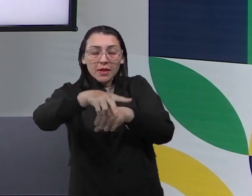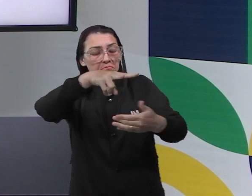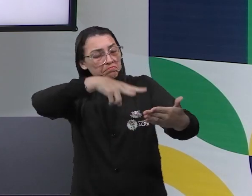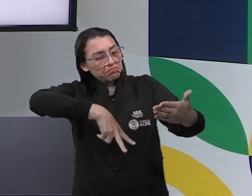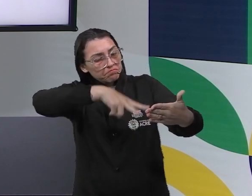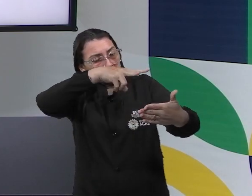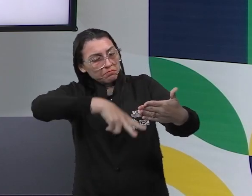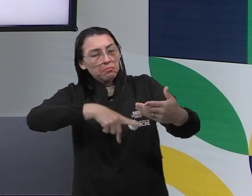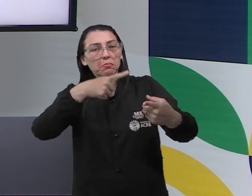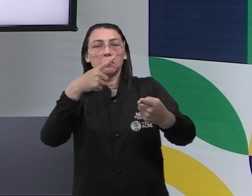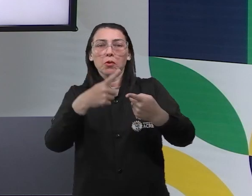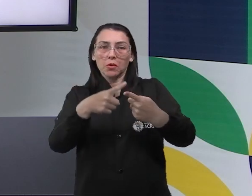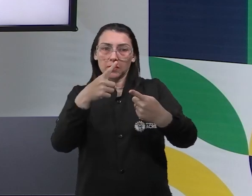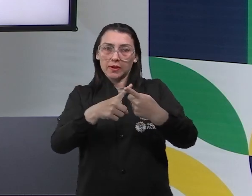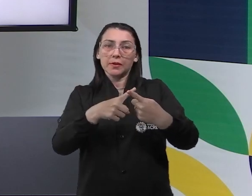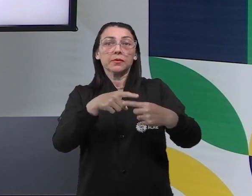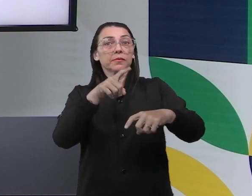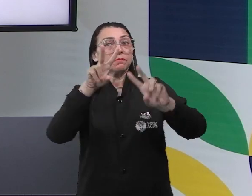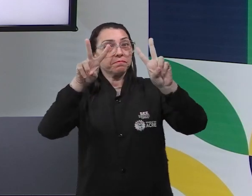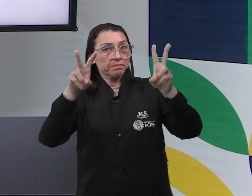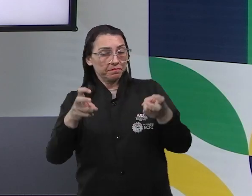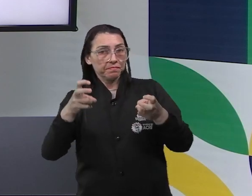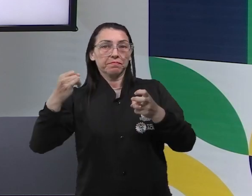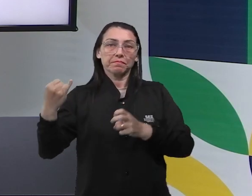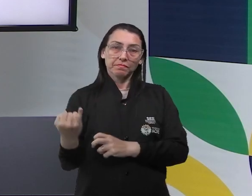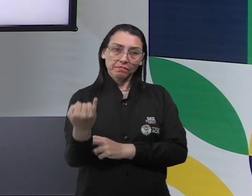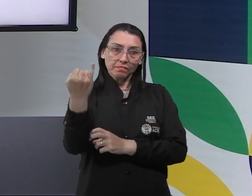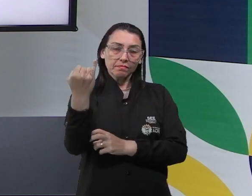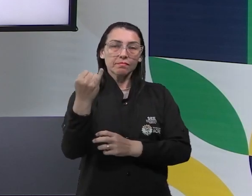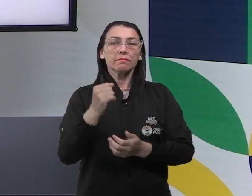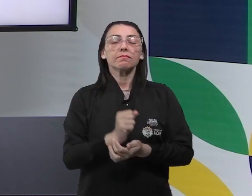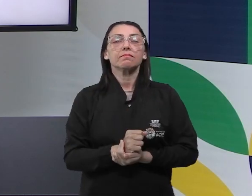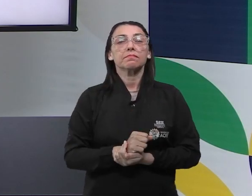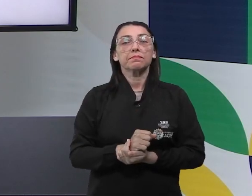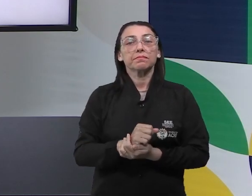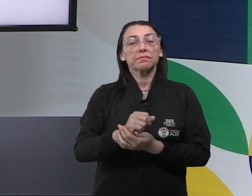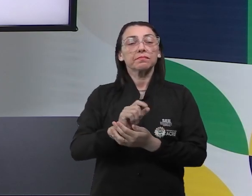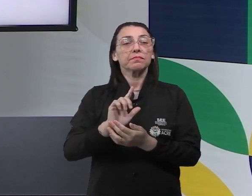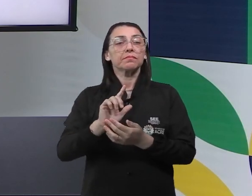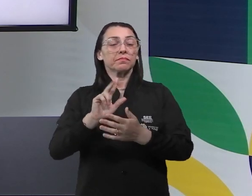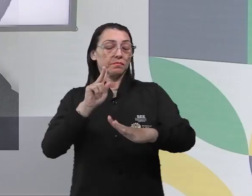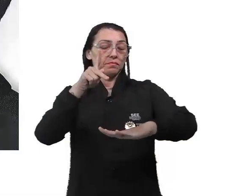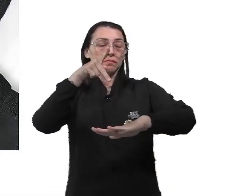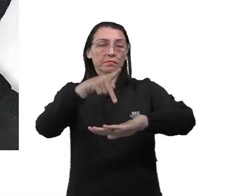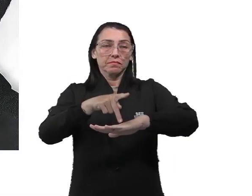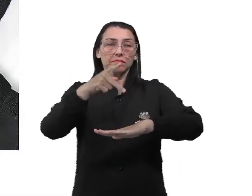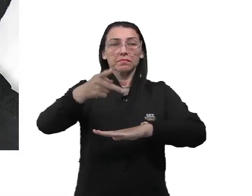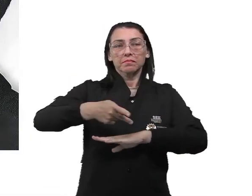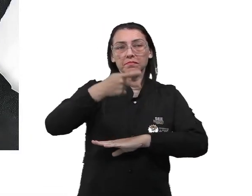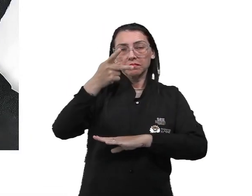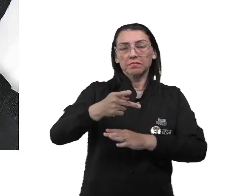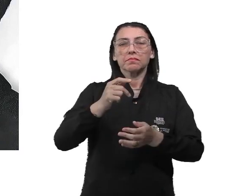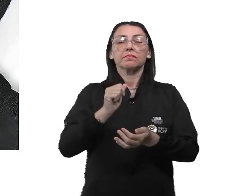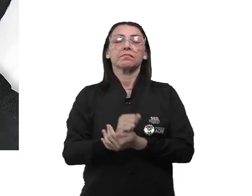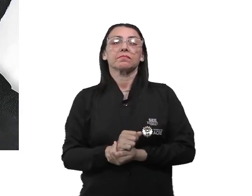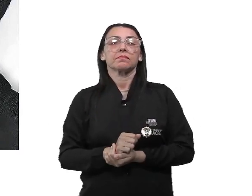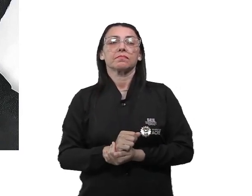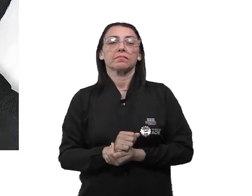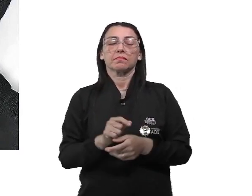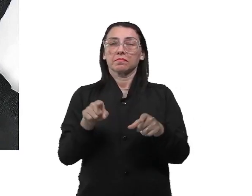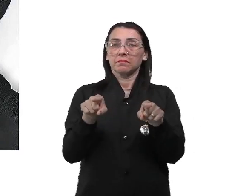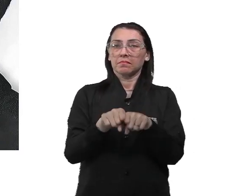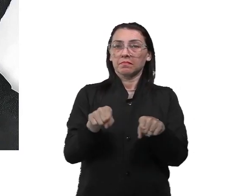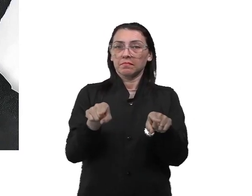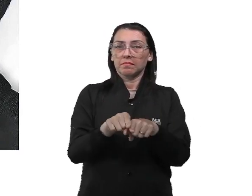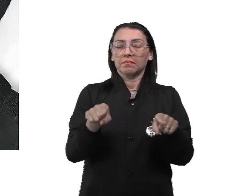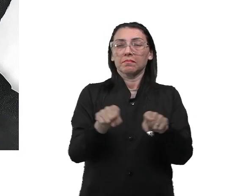porque a questão temporal é muito interessante. Ao outro escritor, nós vamos falar, para além dessa